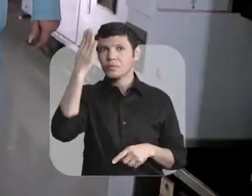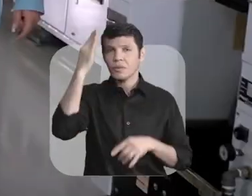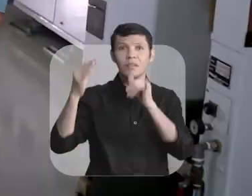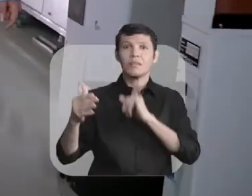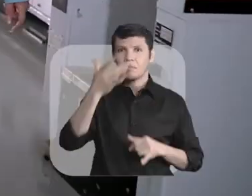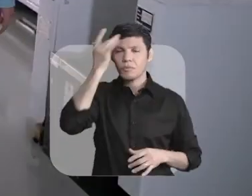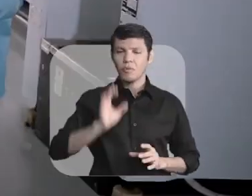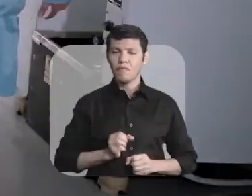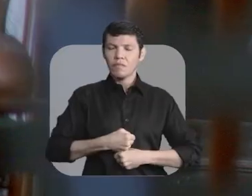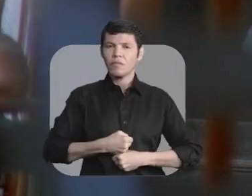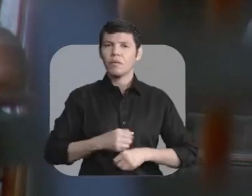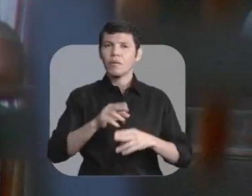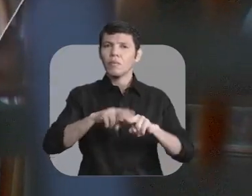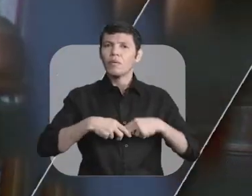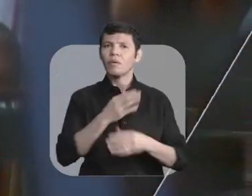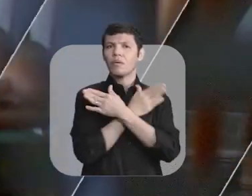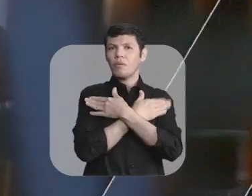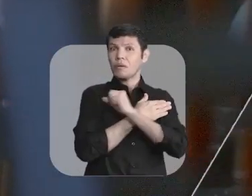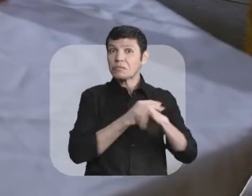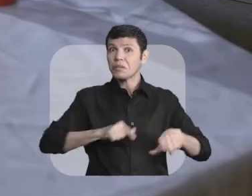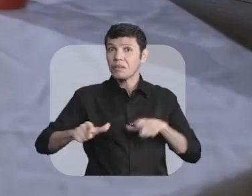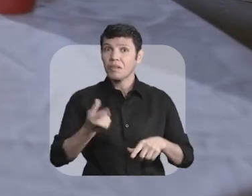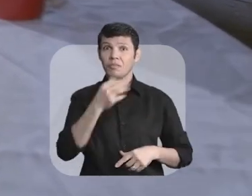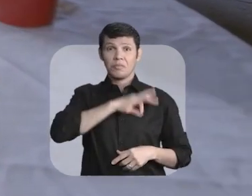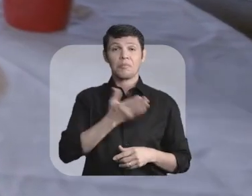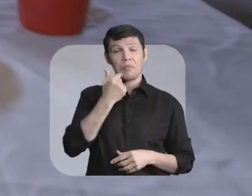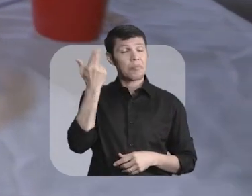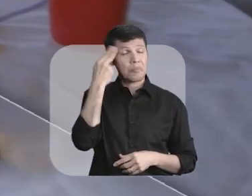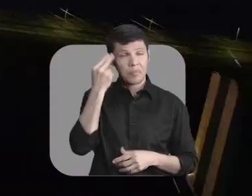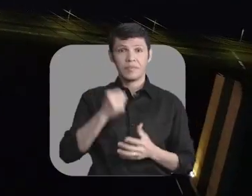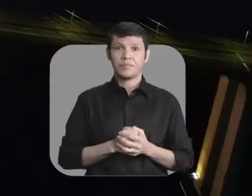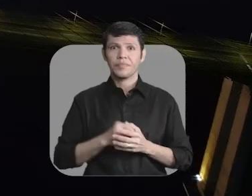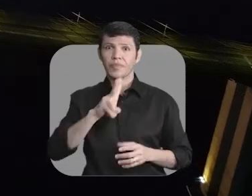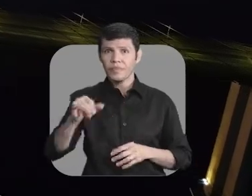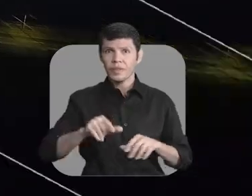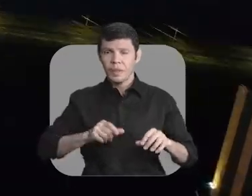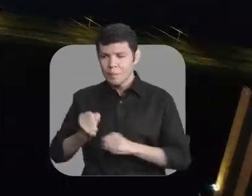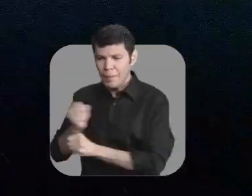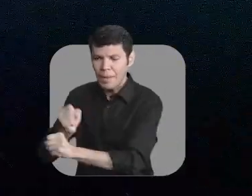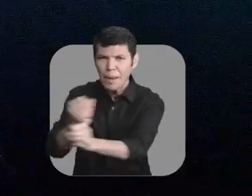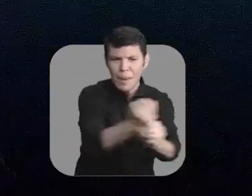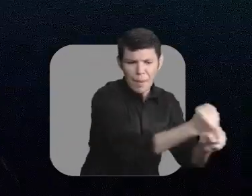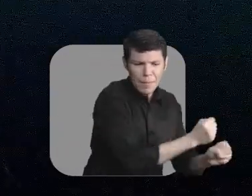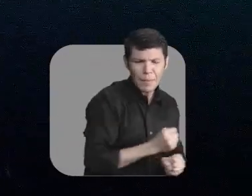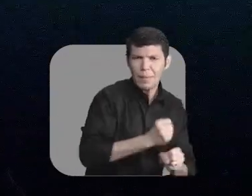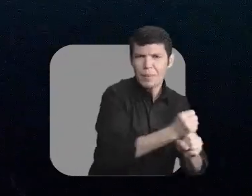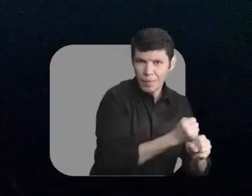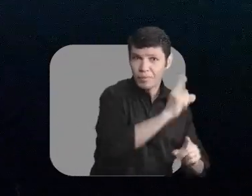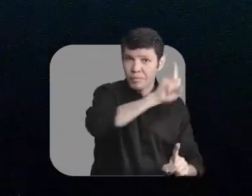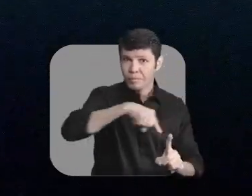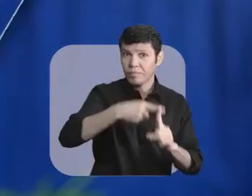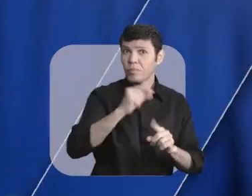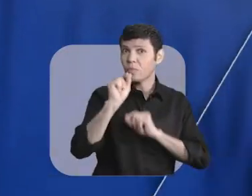sabe é a geração de emprego que Afasta a fome da nossa realidade nós vamos ter obras públicas em todo o